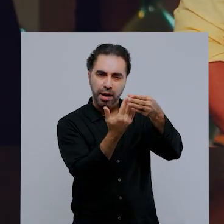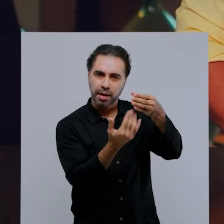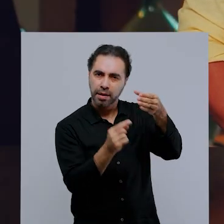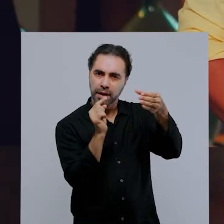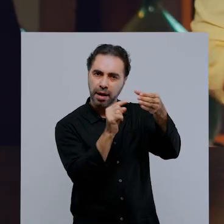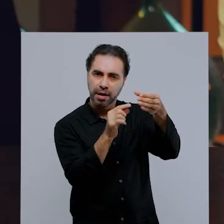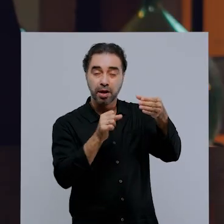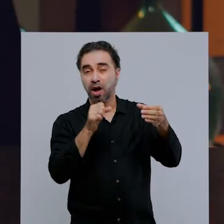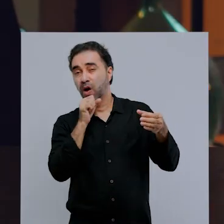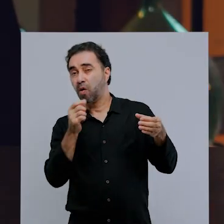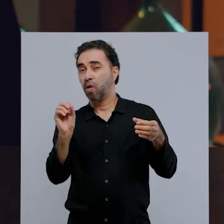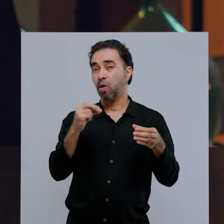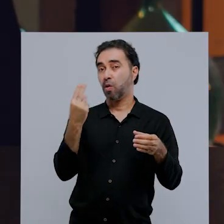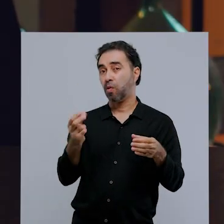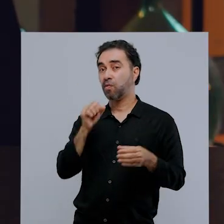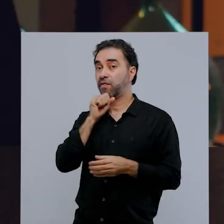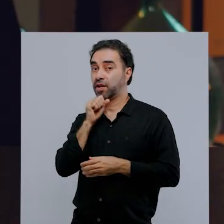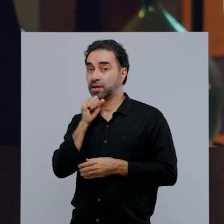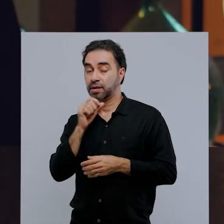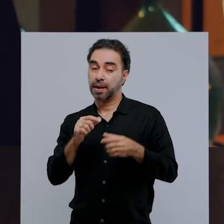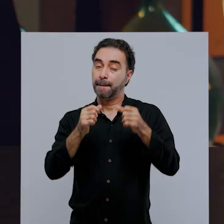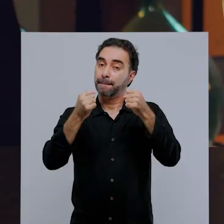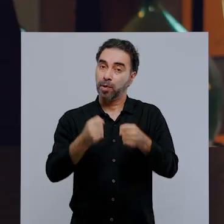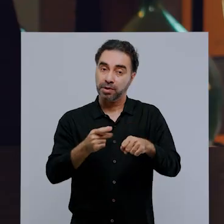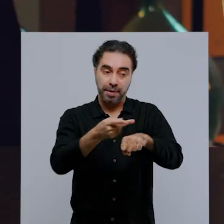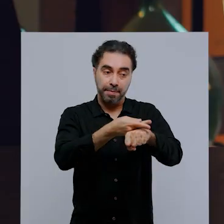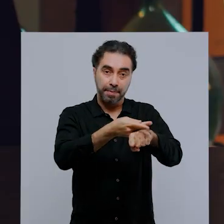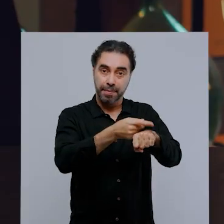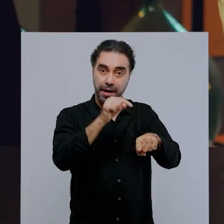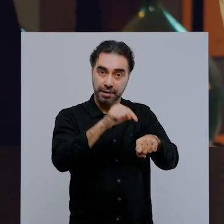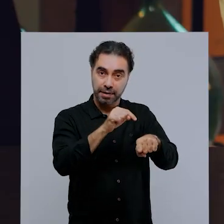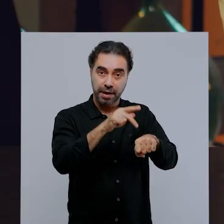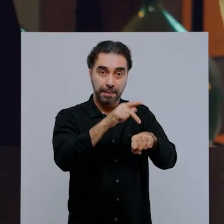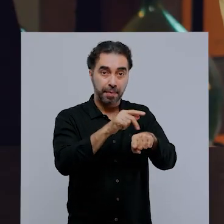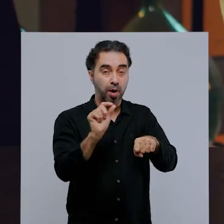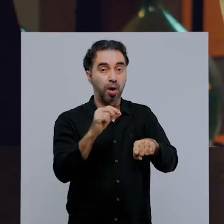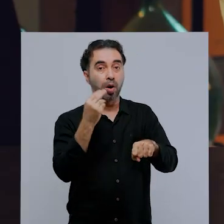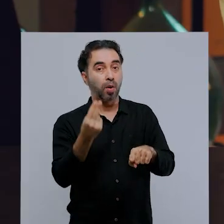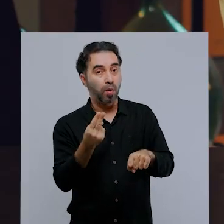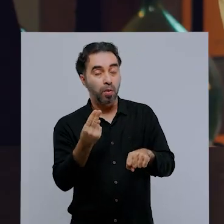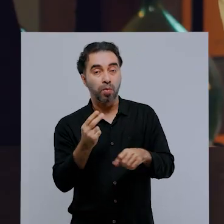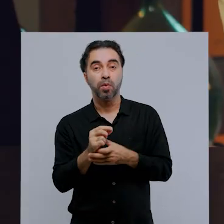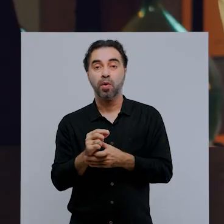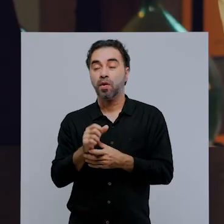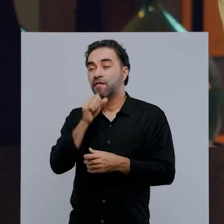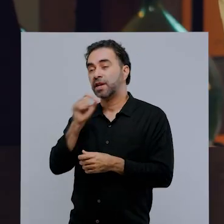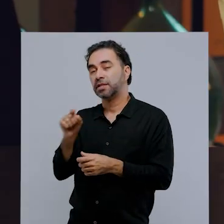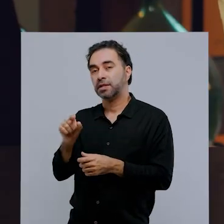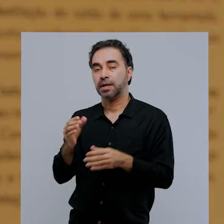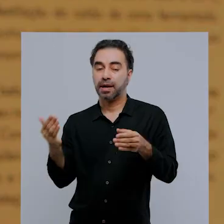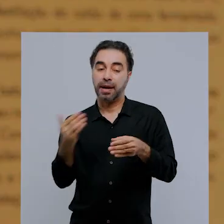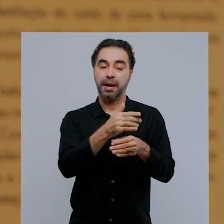ela envelhecida, né? Que a cachaça pode ser prata ou envelhecida. Então aqui não passou por madeira e aqui passou por